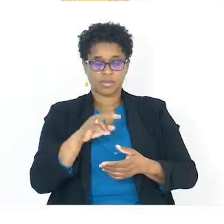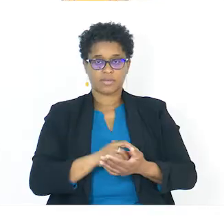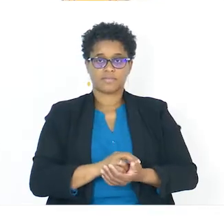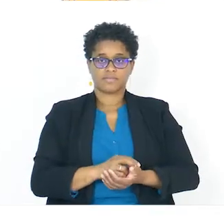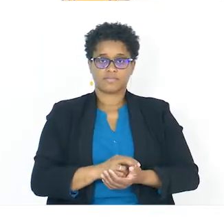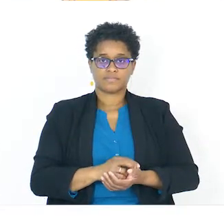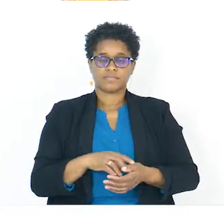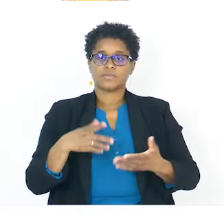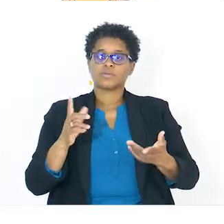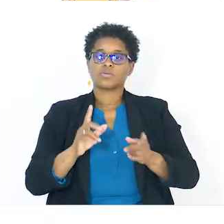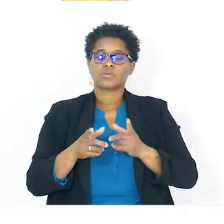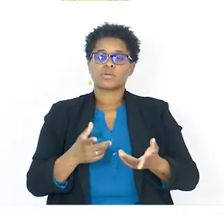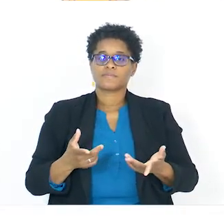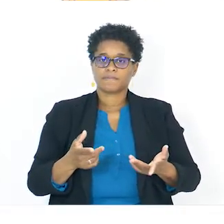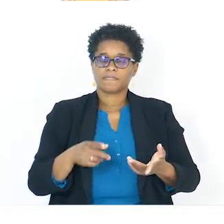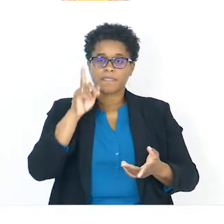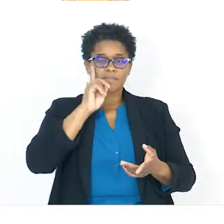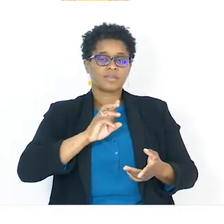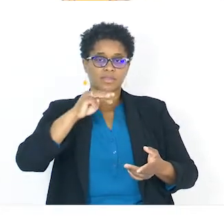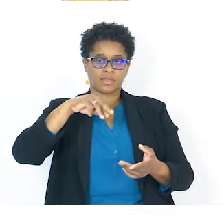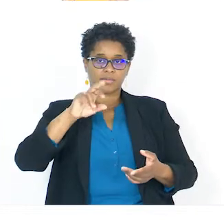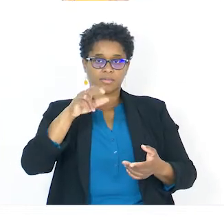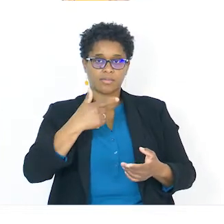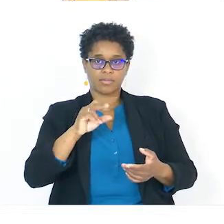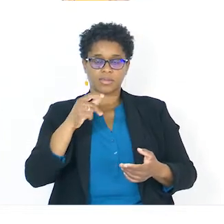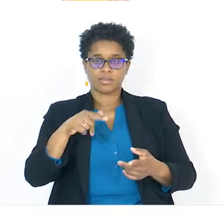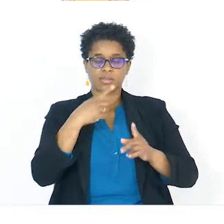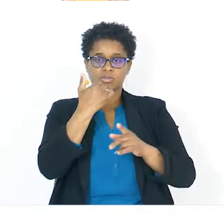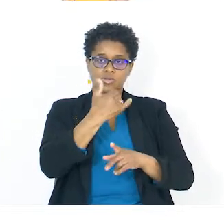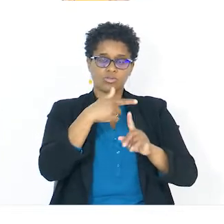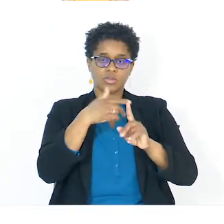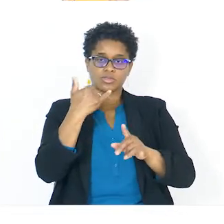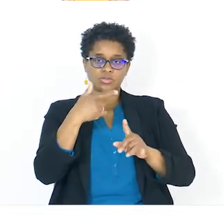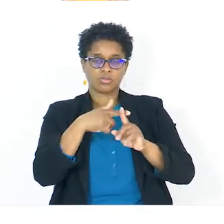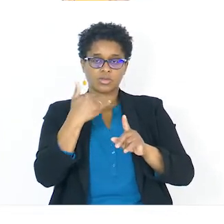ver. Significa que a Marta tem 2 mais